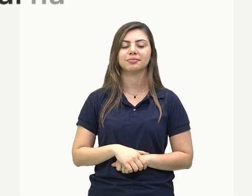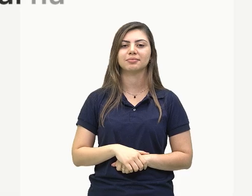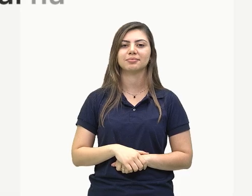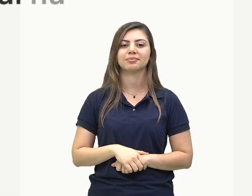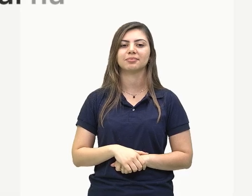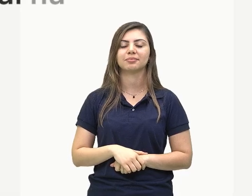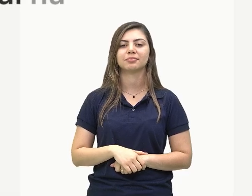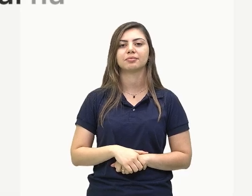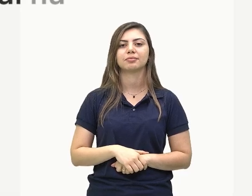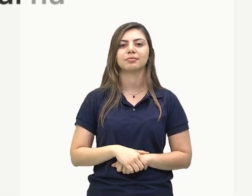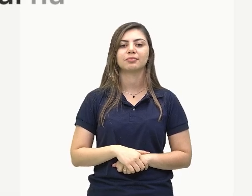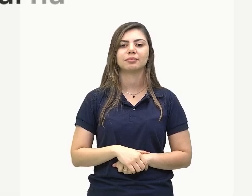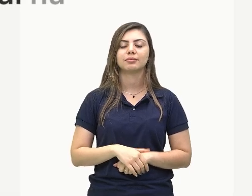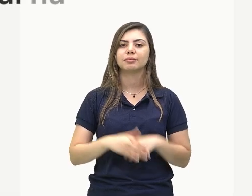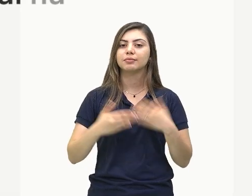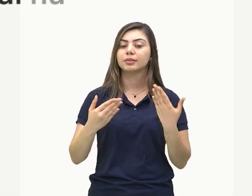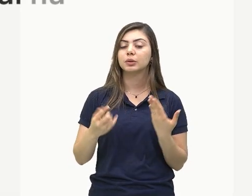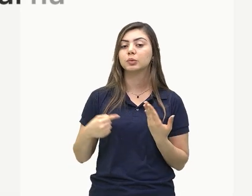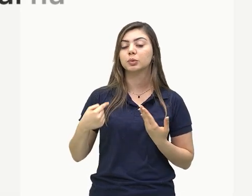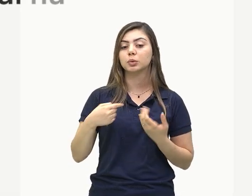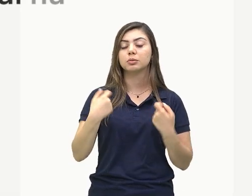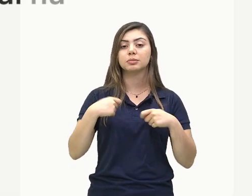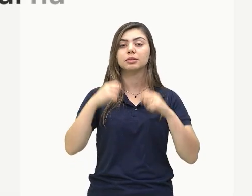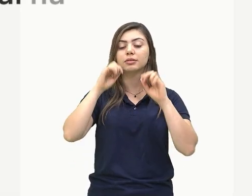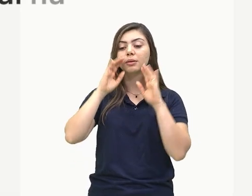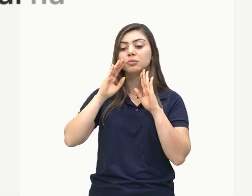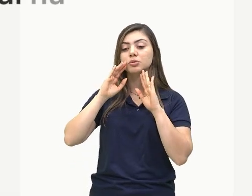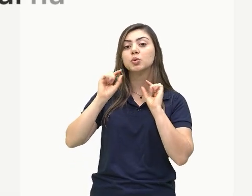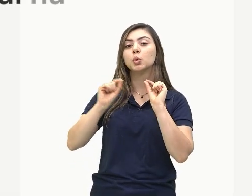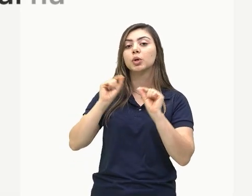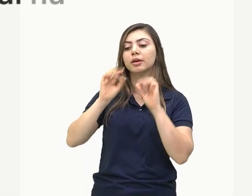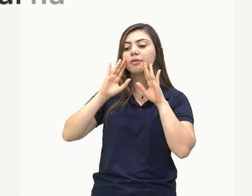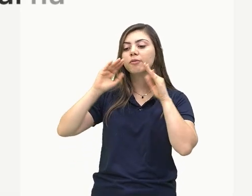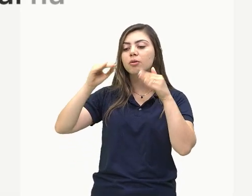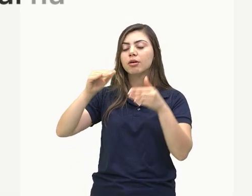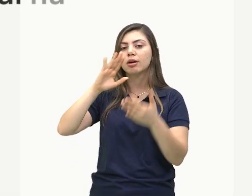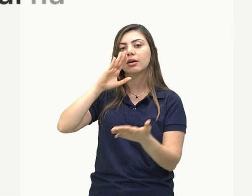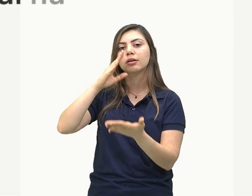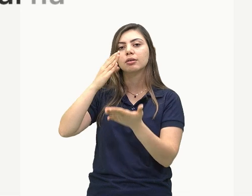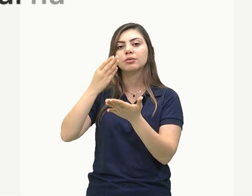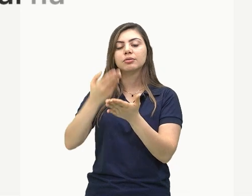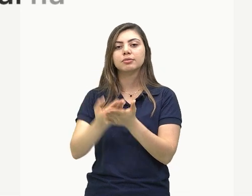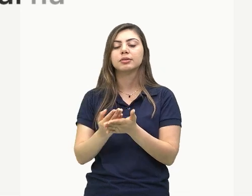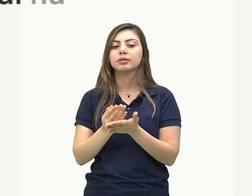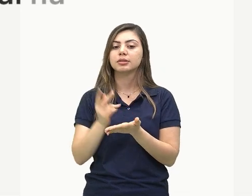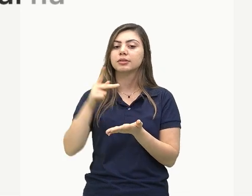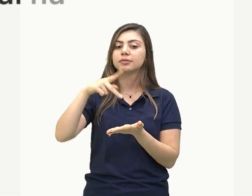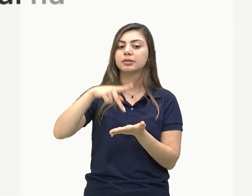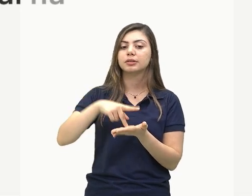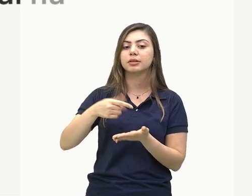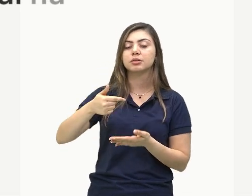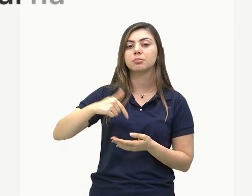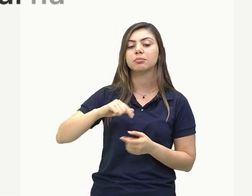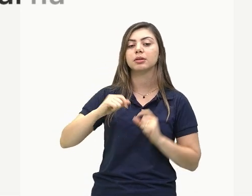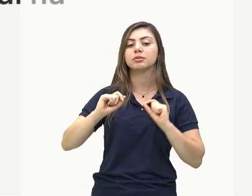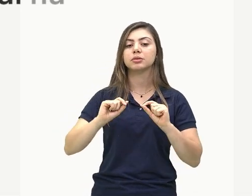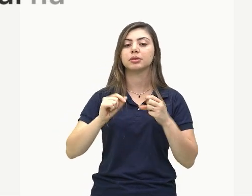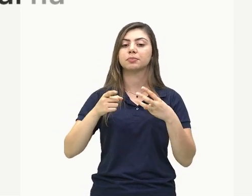perdurar se não tivesse esses âmbitos da confiança e da verdade. E respeitar as diferenças